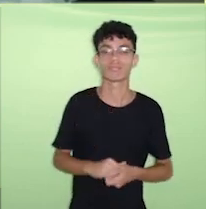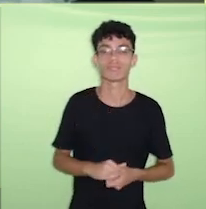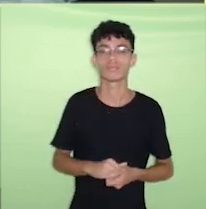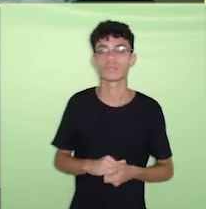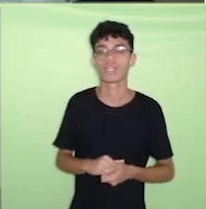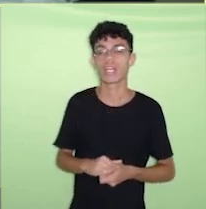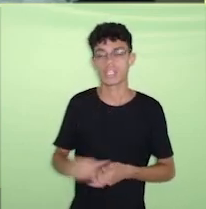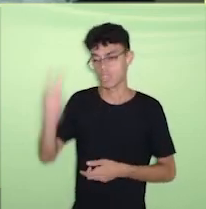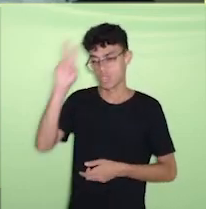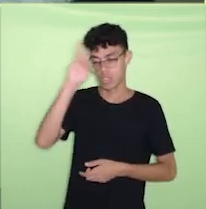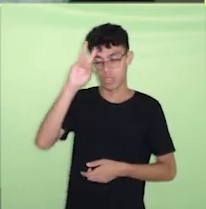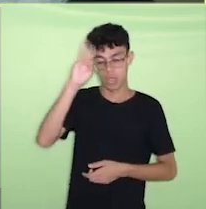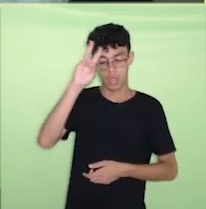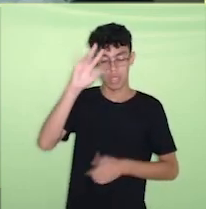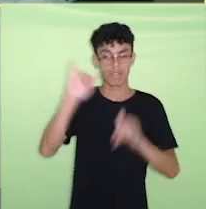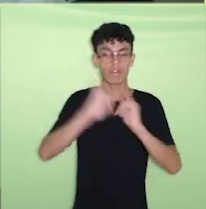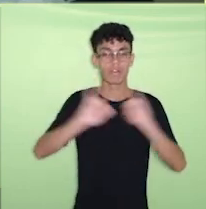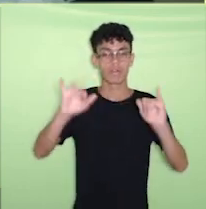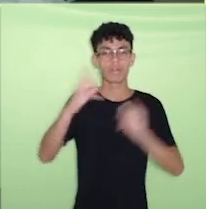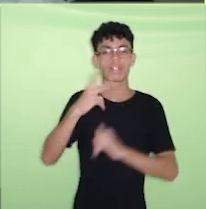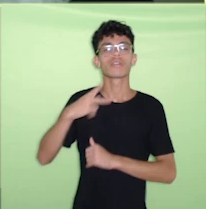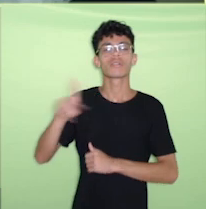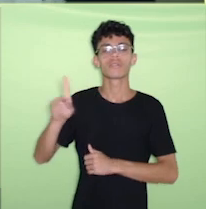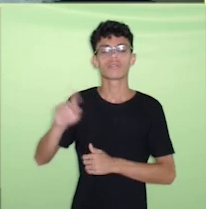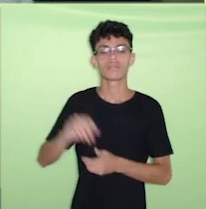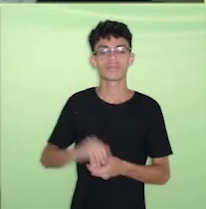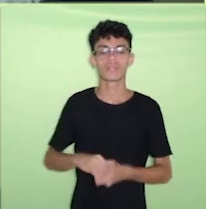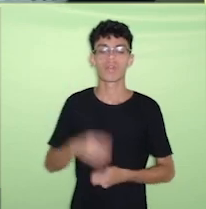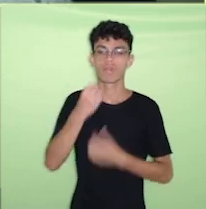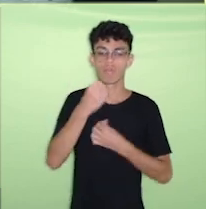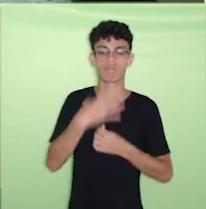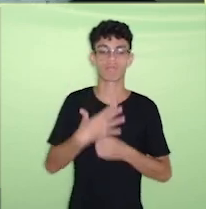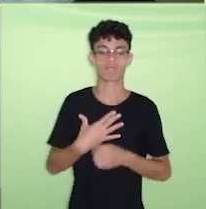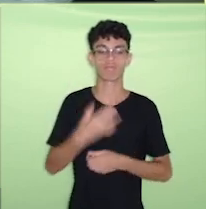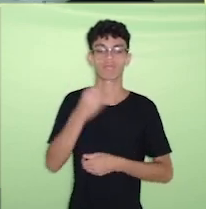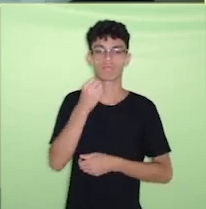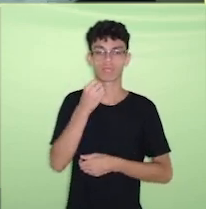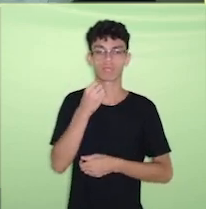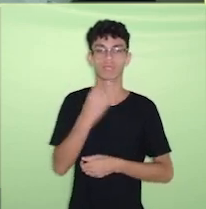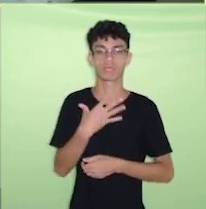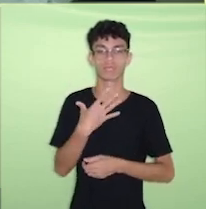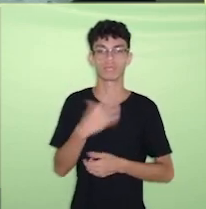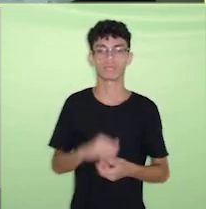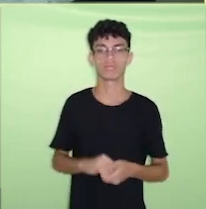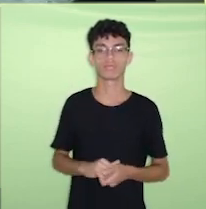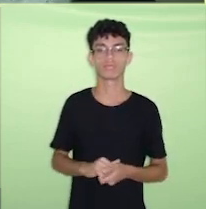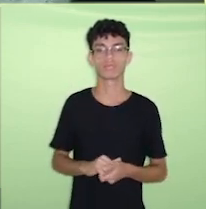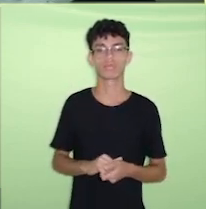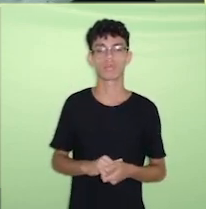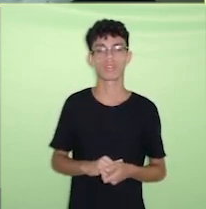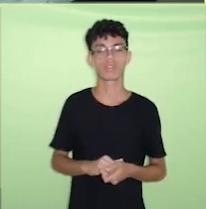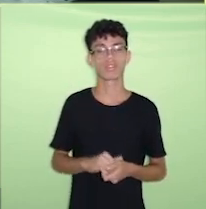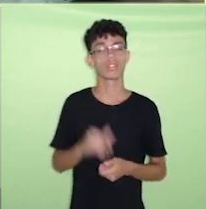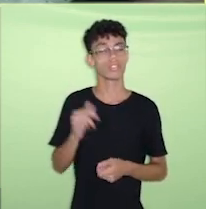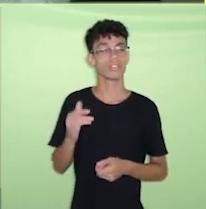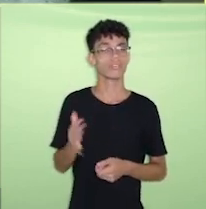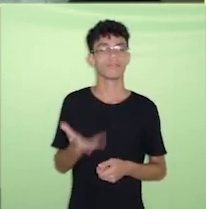Aquela história era sua, não? Muito boa, muito boa. Foi